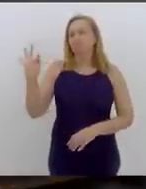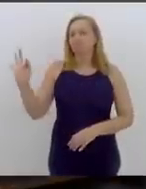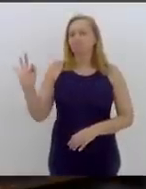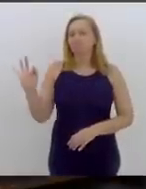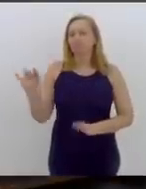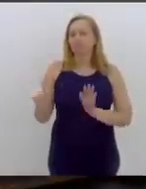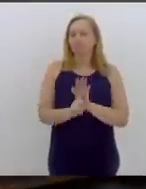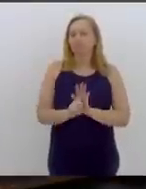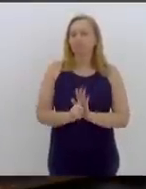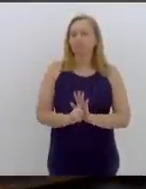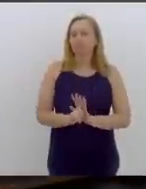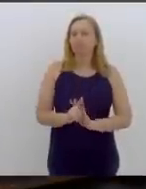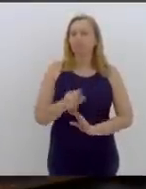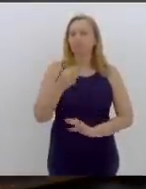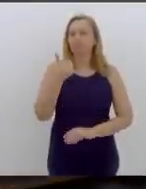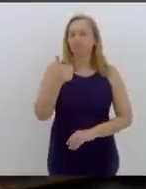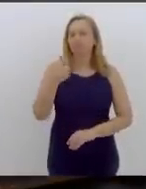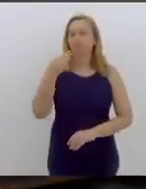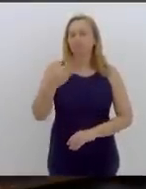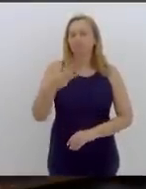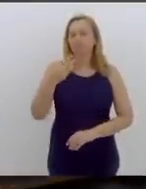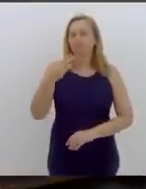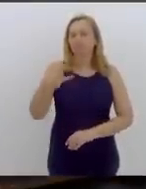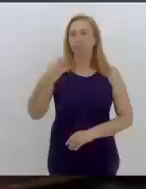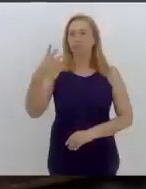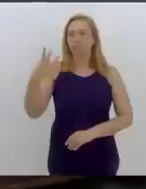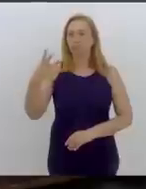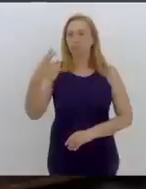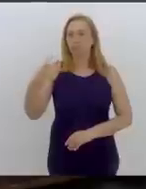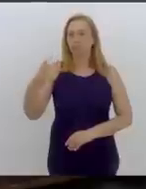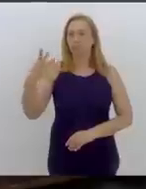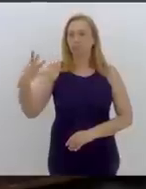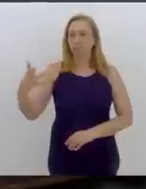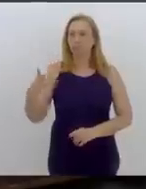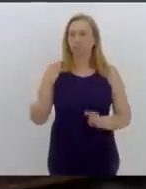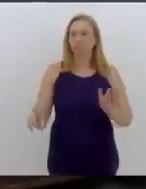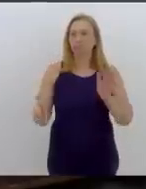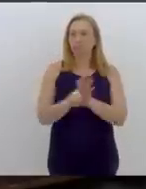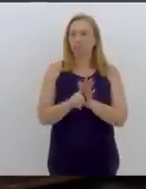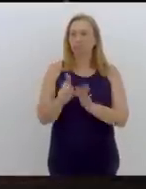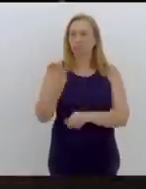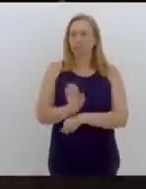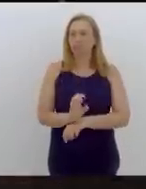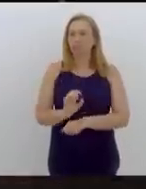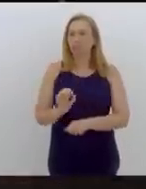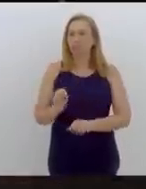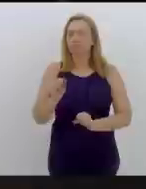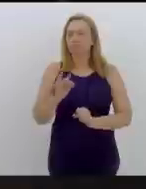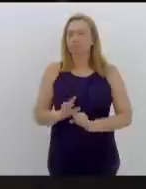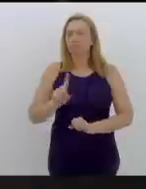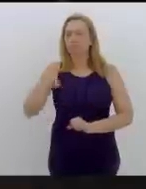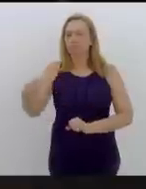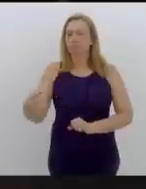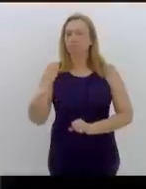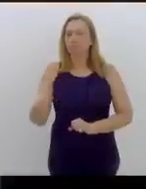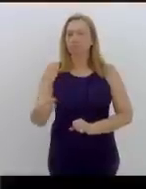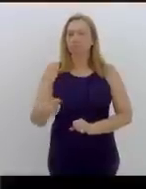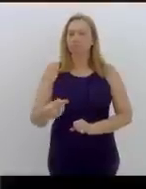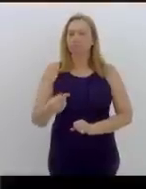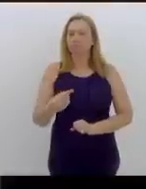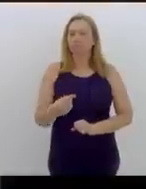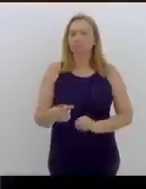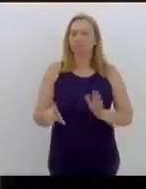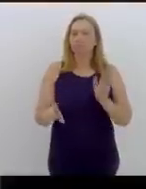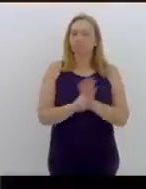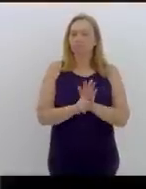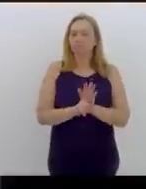fala uma coisa é bem clara e a lei estadual fala outra qualidade só